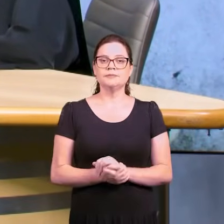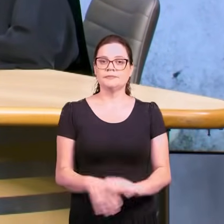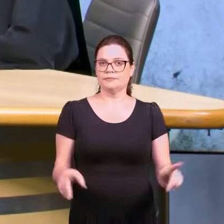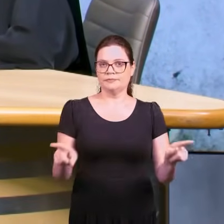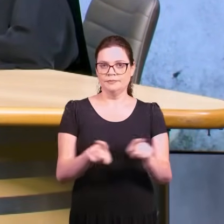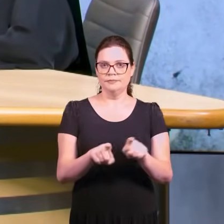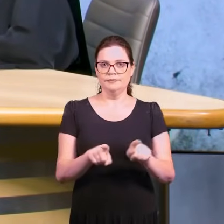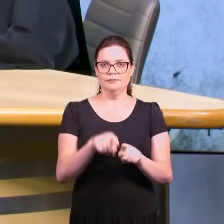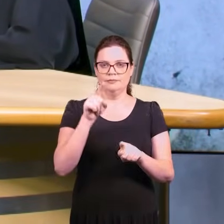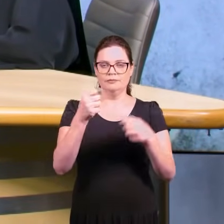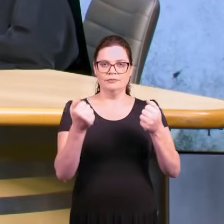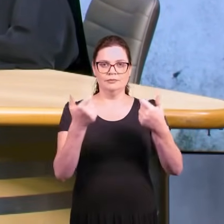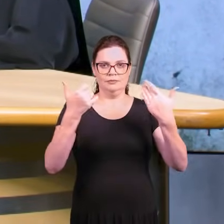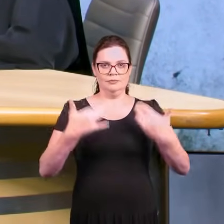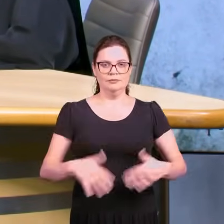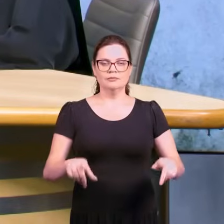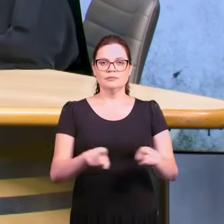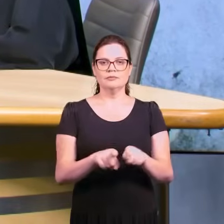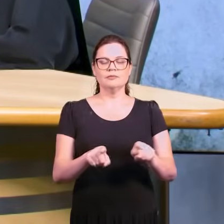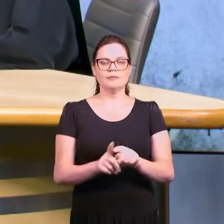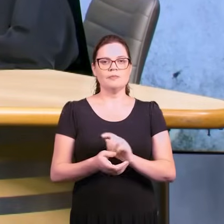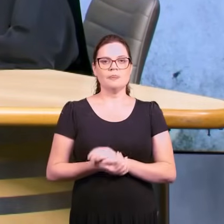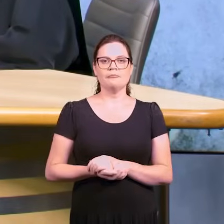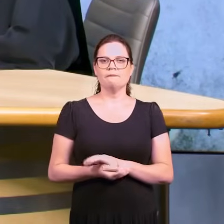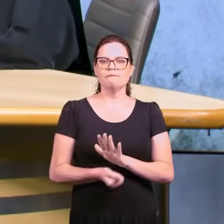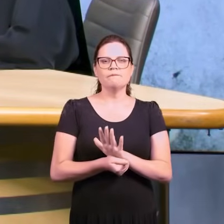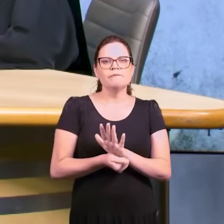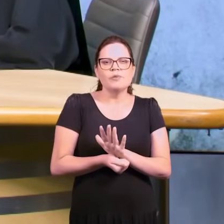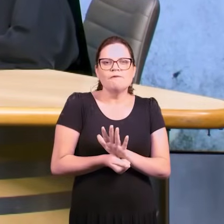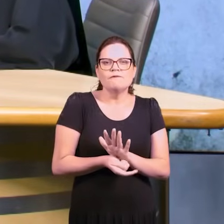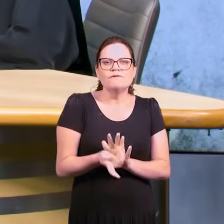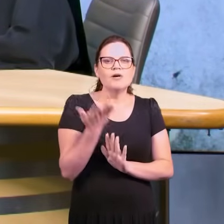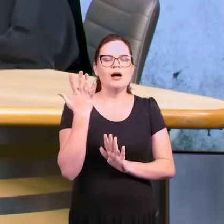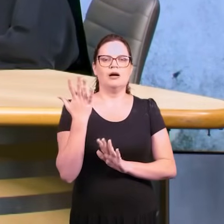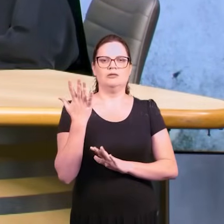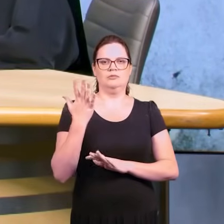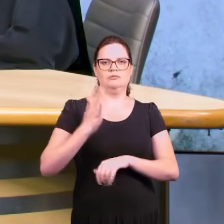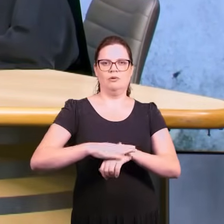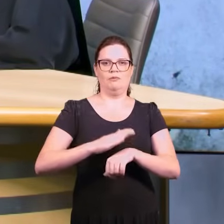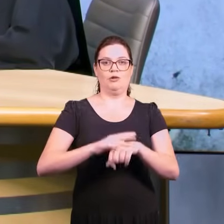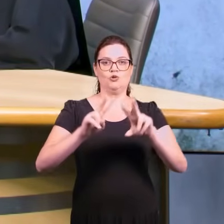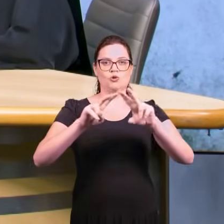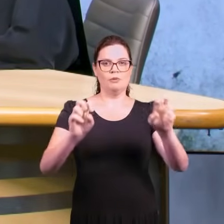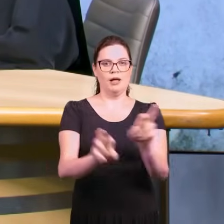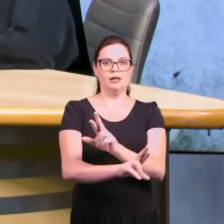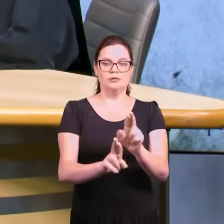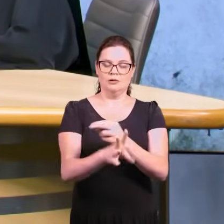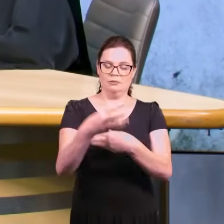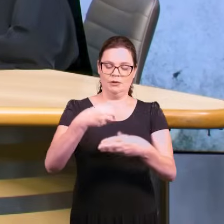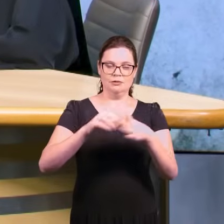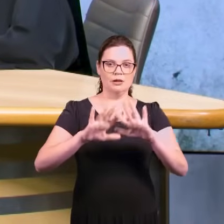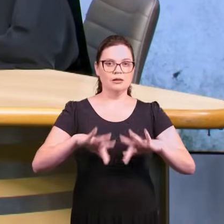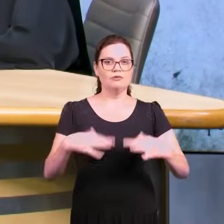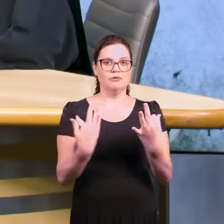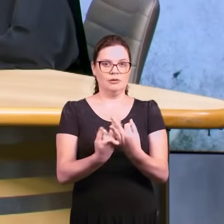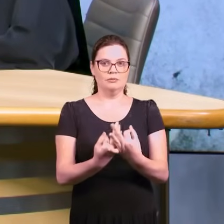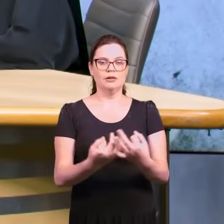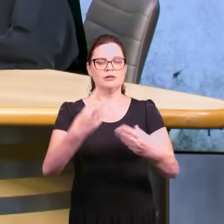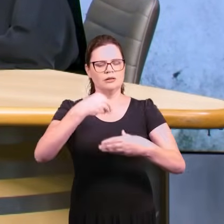como você falou, muitas vezes, sobre essa questão dos relacionamentos familiares,